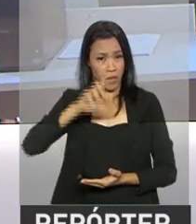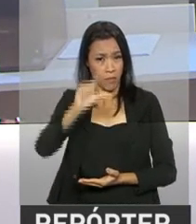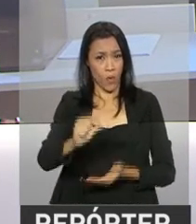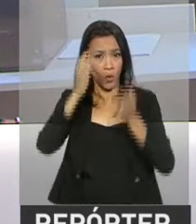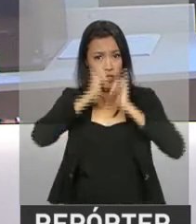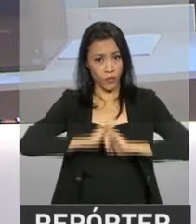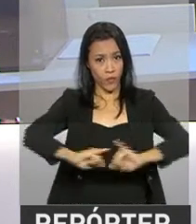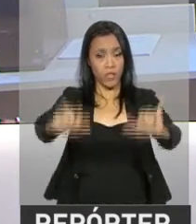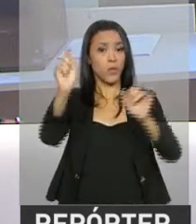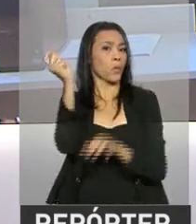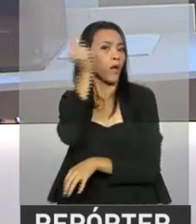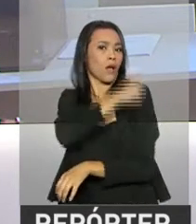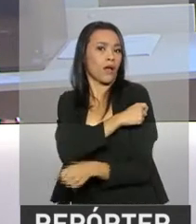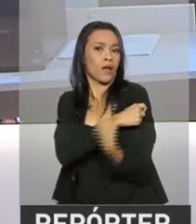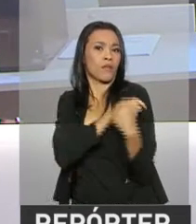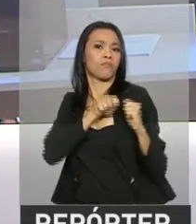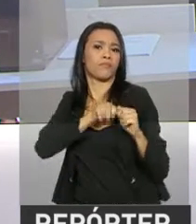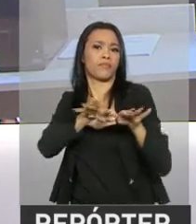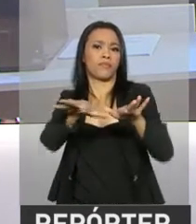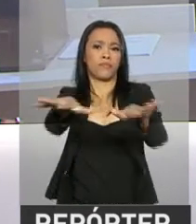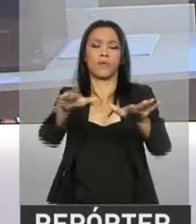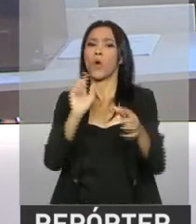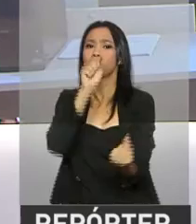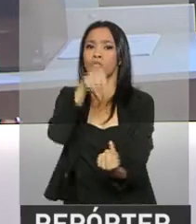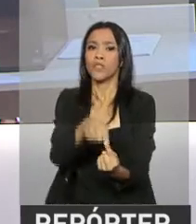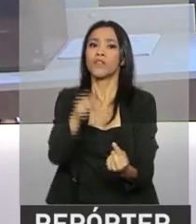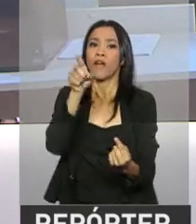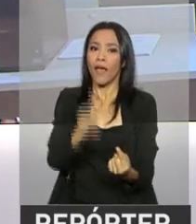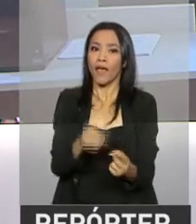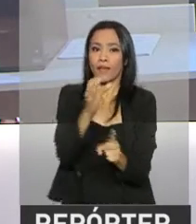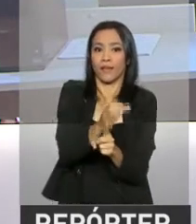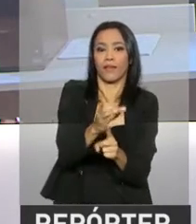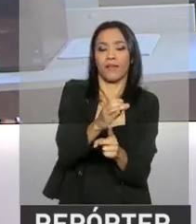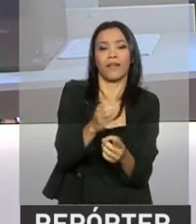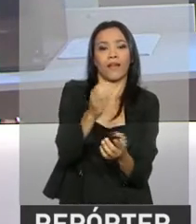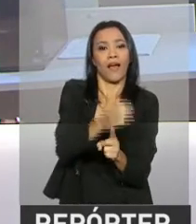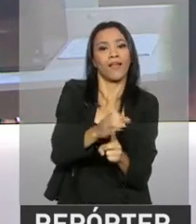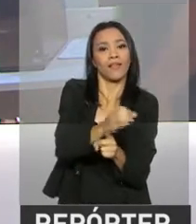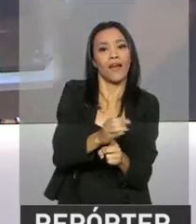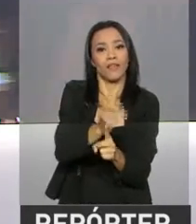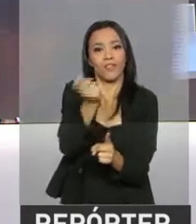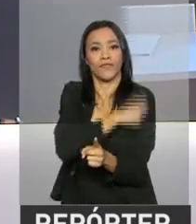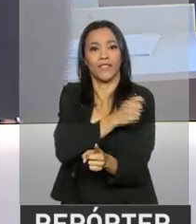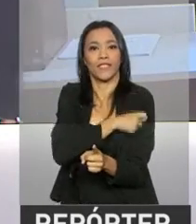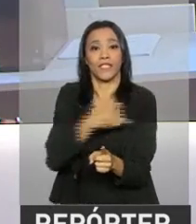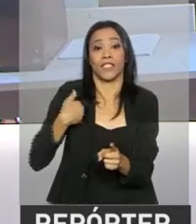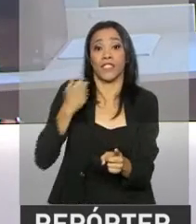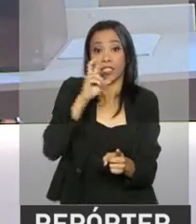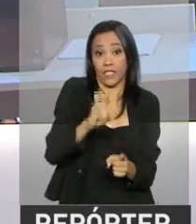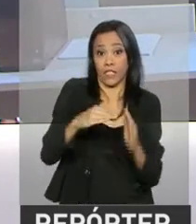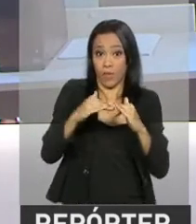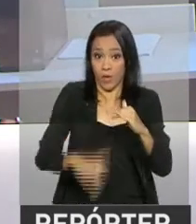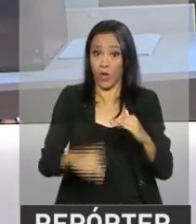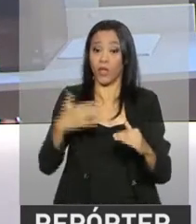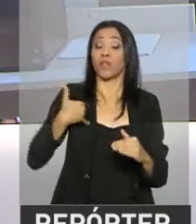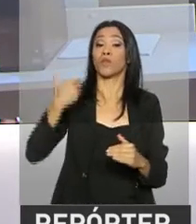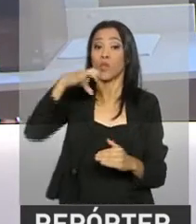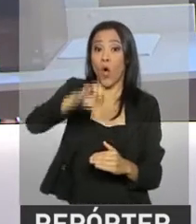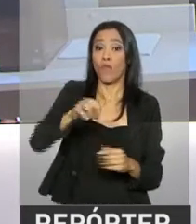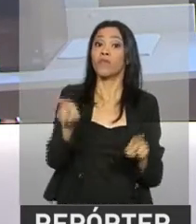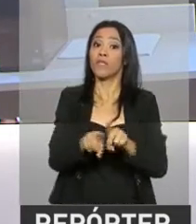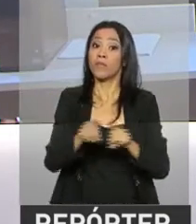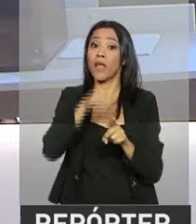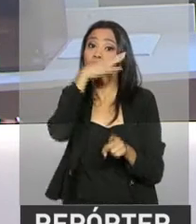de multivacinação. A ideia é atualizar a caderneta de vacina nas crianças menores de 5 anos, em crianças com 9 anos e também